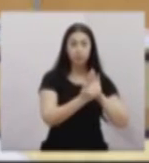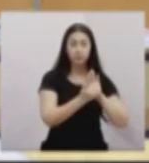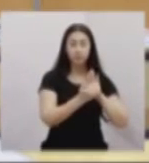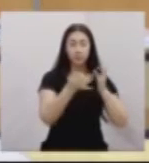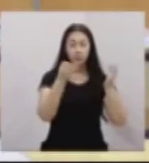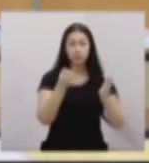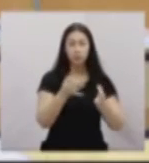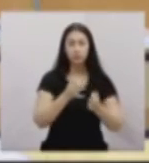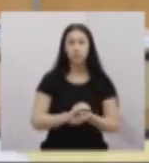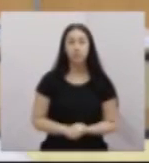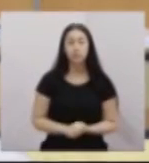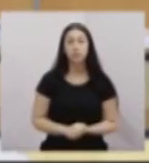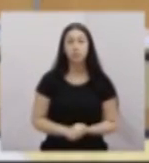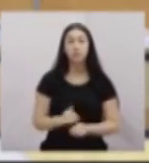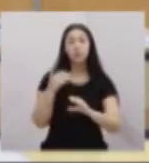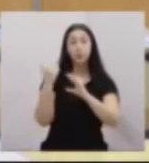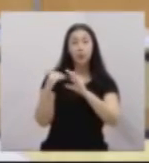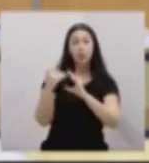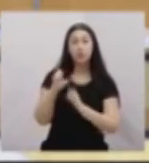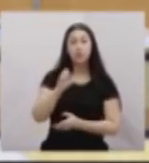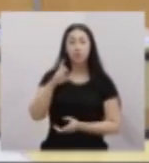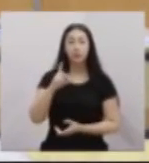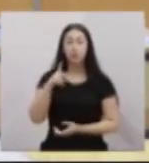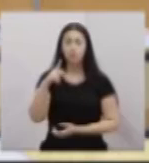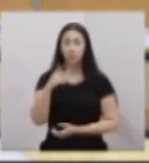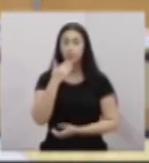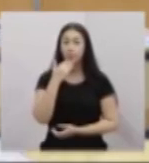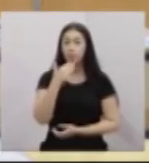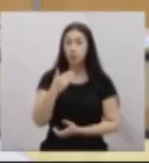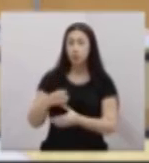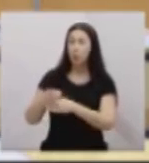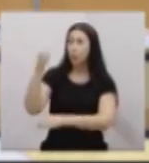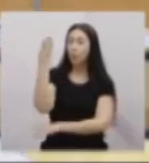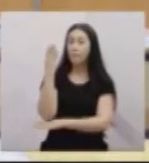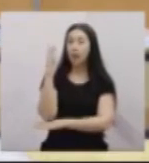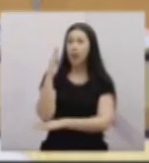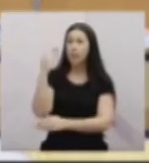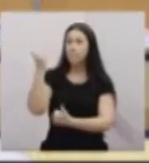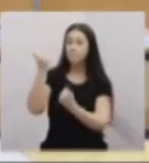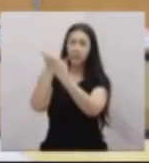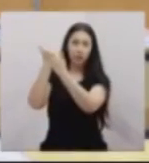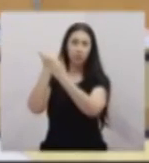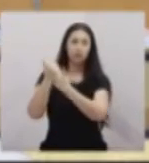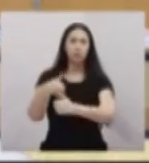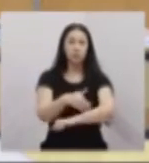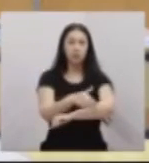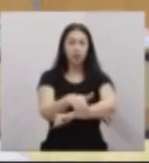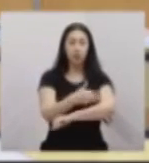as formalidades regimentais, ser oficiado a EDP, solicitando troca de posse de madeira localizado na Rua